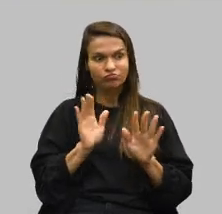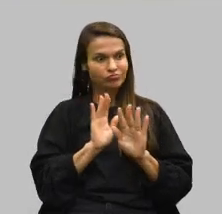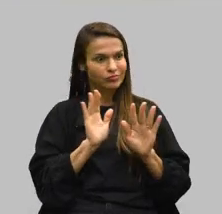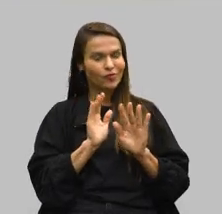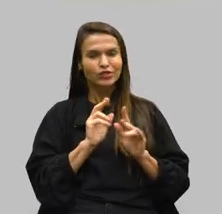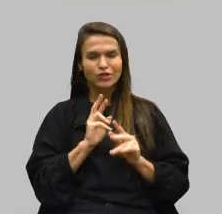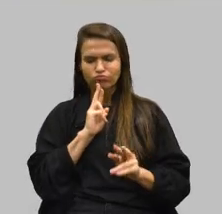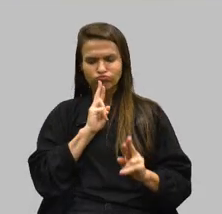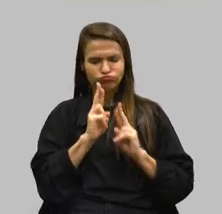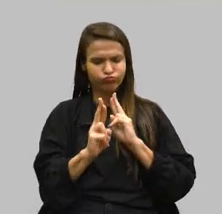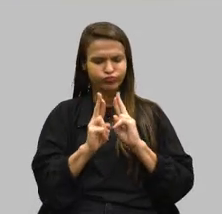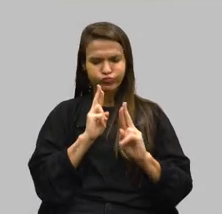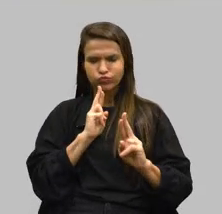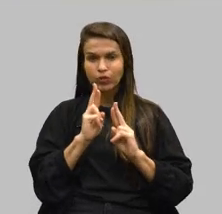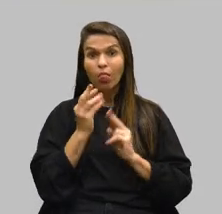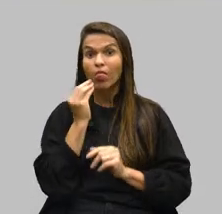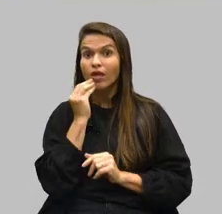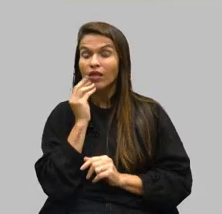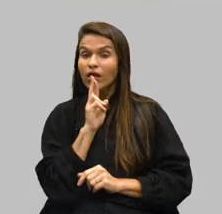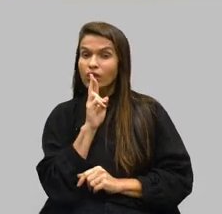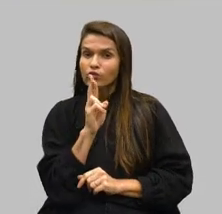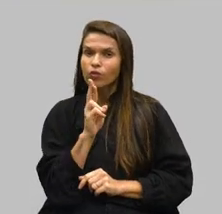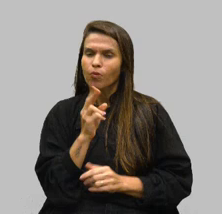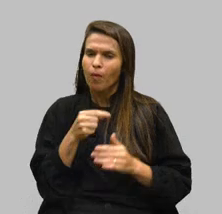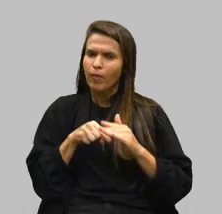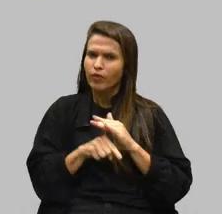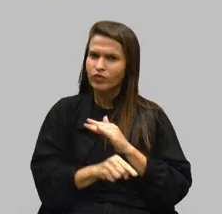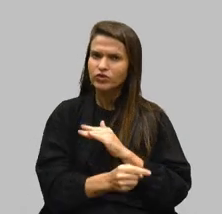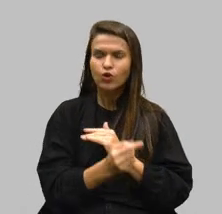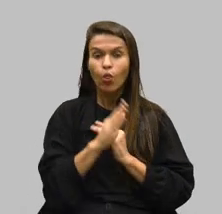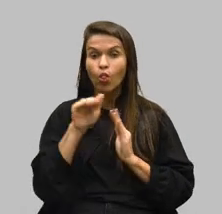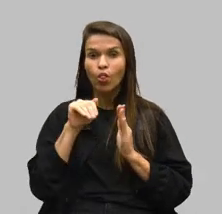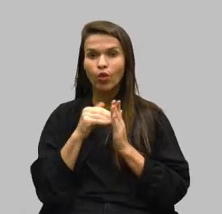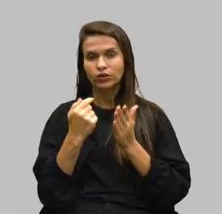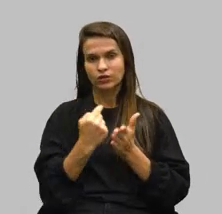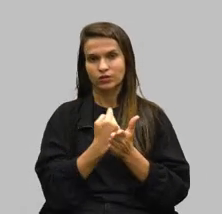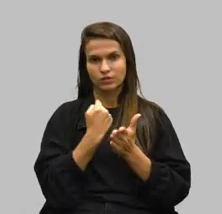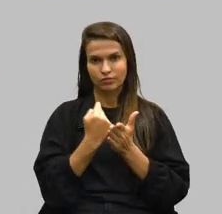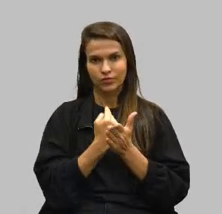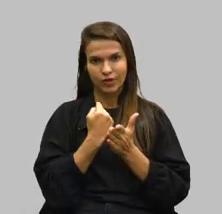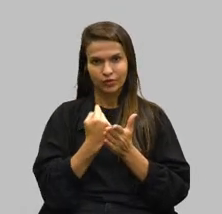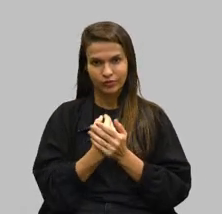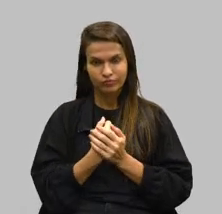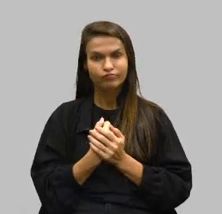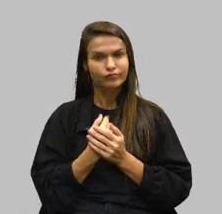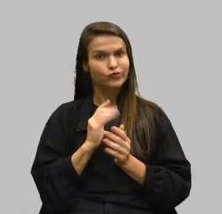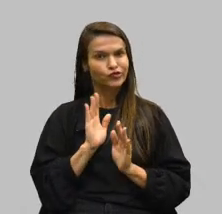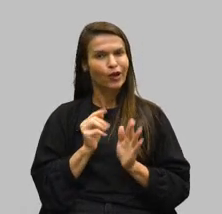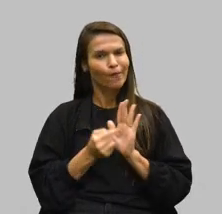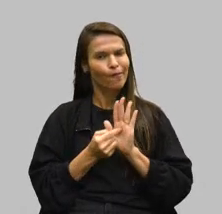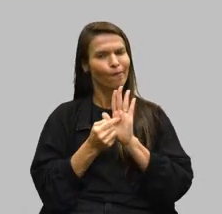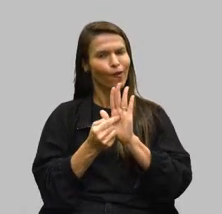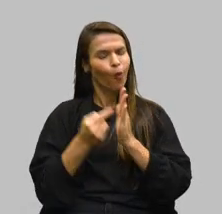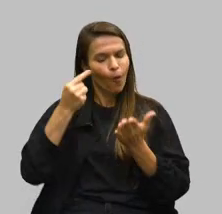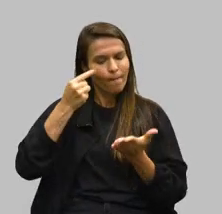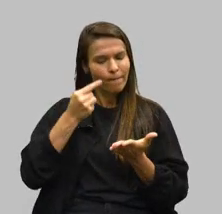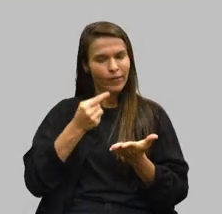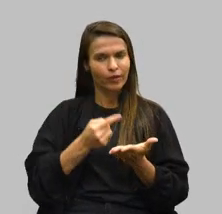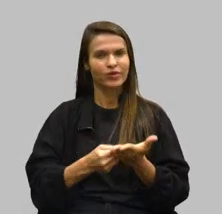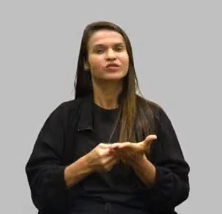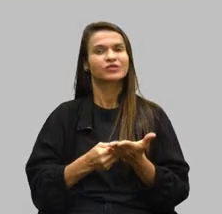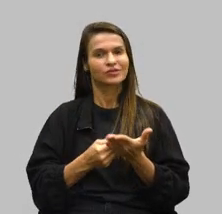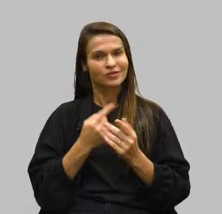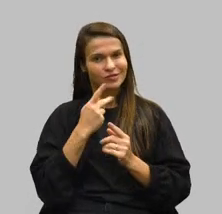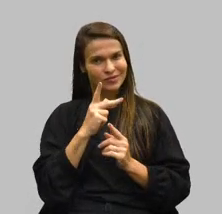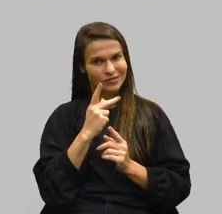tem respondido ou tentado responder com profundidade todas as perguntas ou seja isso já demonstra um comprometimento seu com